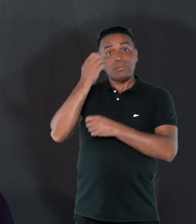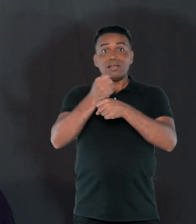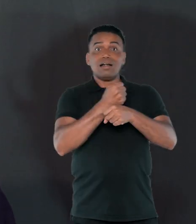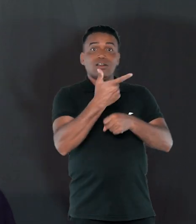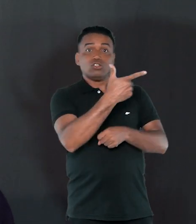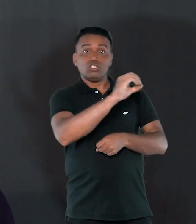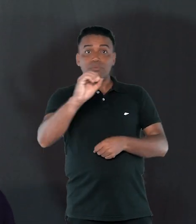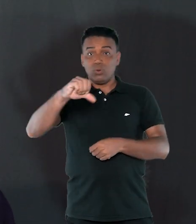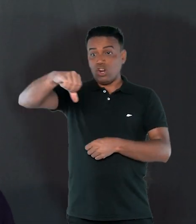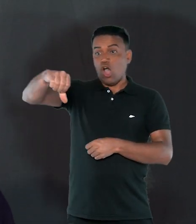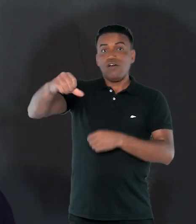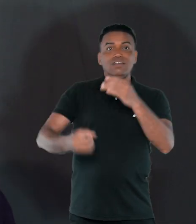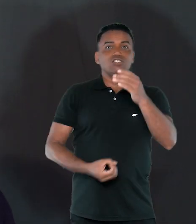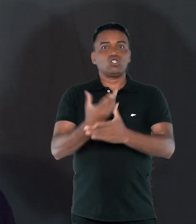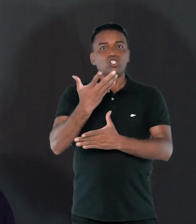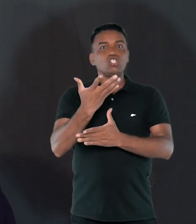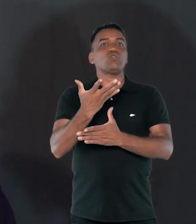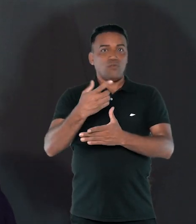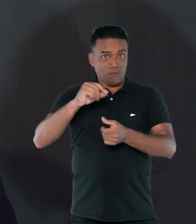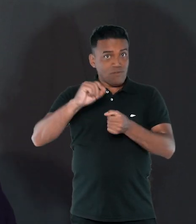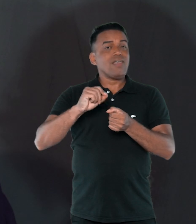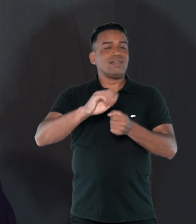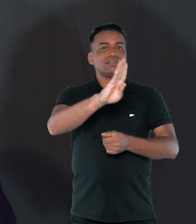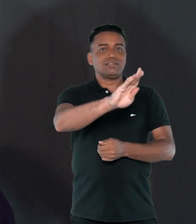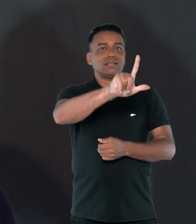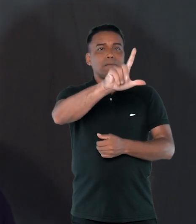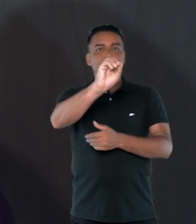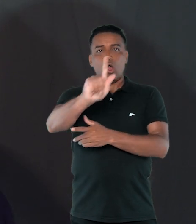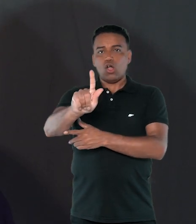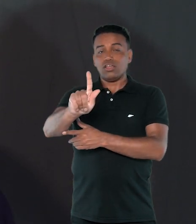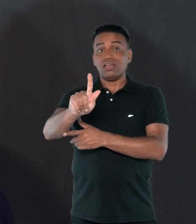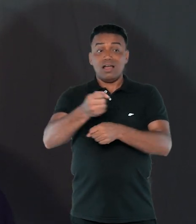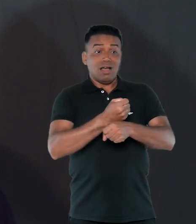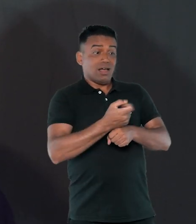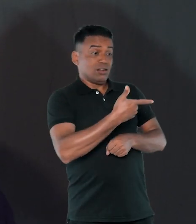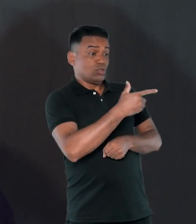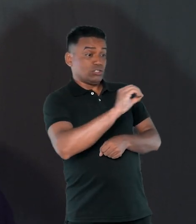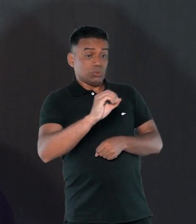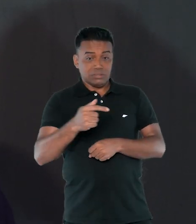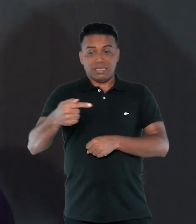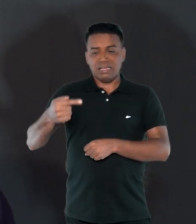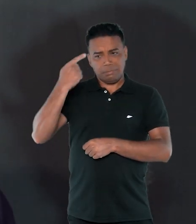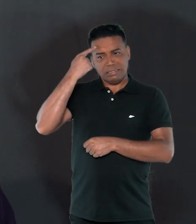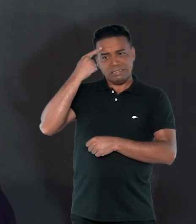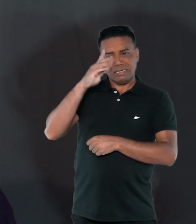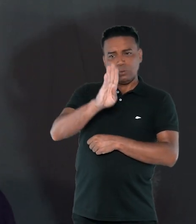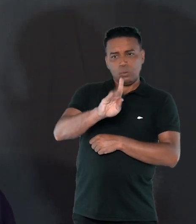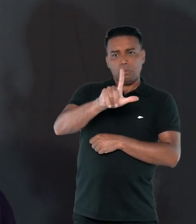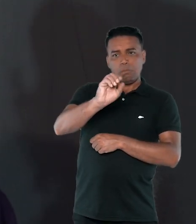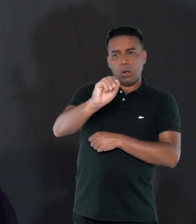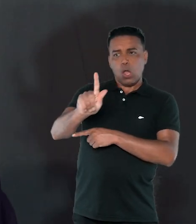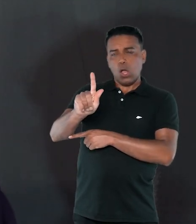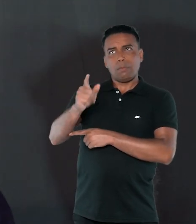2009 nasceu esse blog. Eu, muitas vezes, em 2007, minha filha nasceu, eu ia amamentando e pensando no blog, nas coisas que eu ia